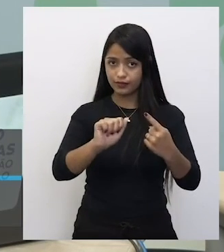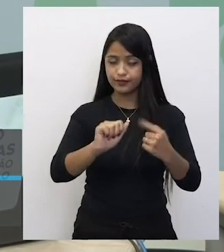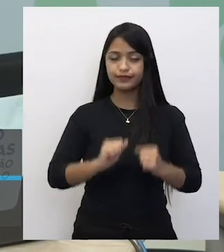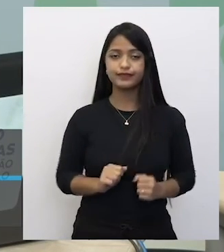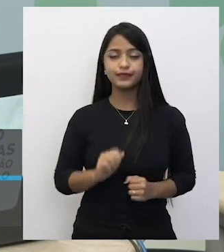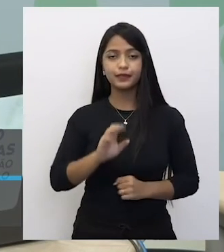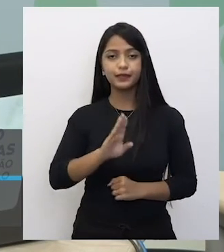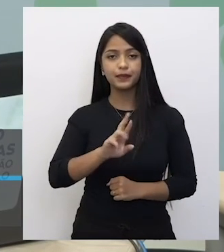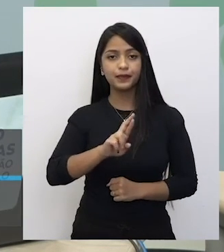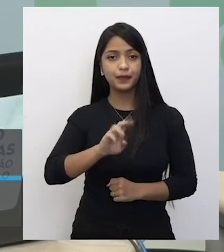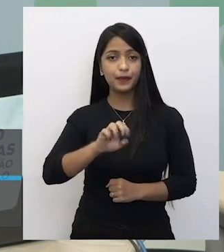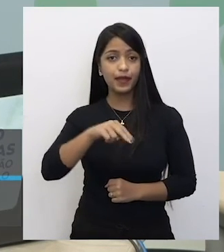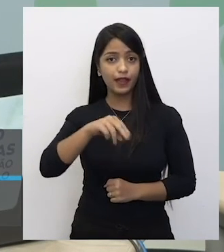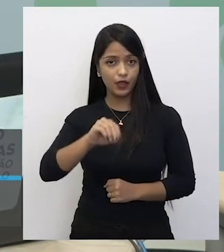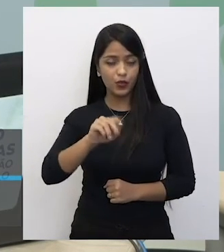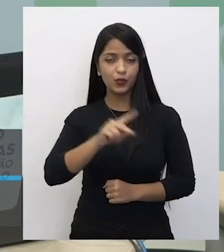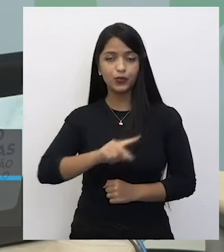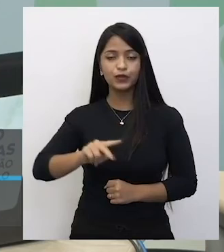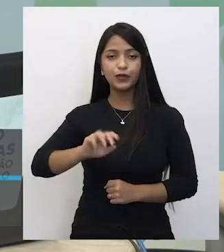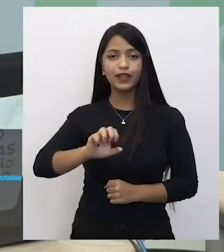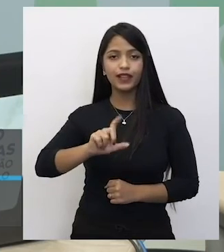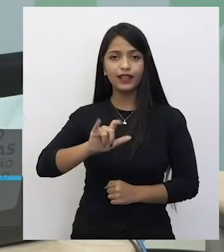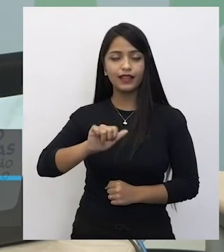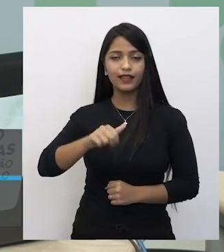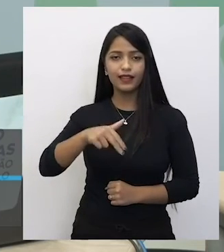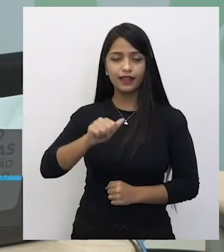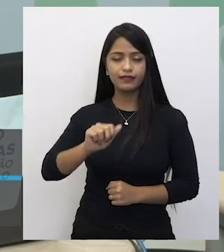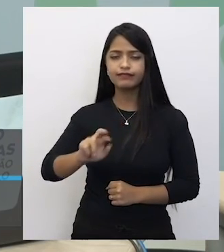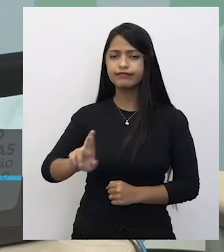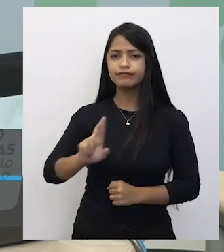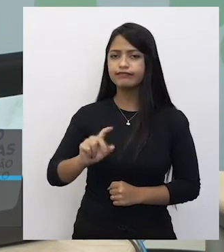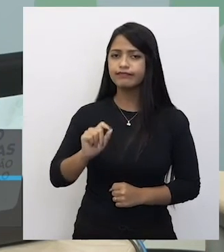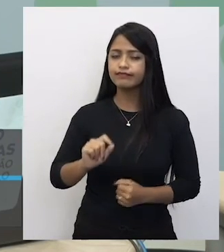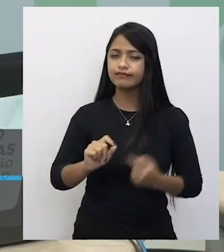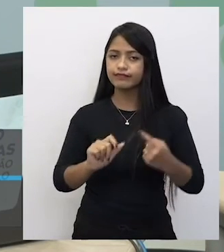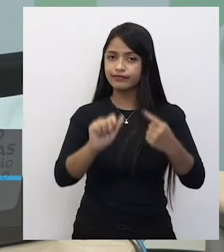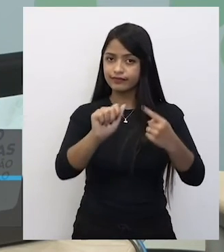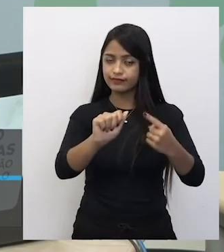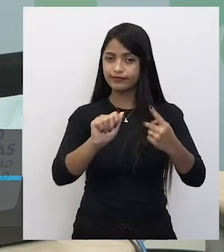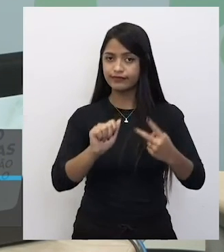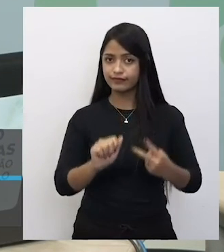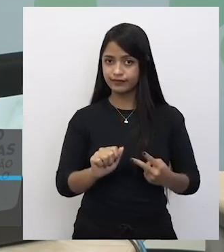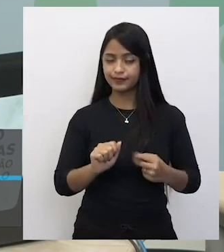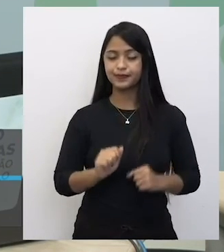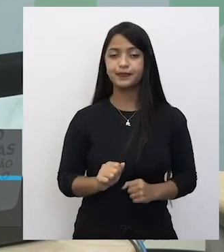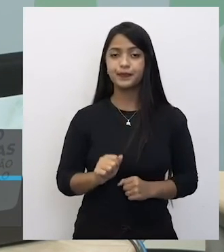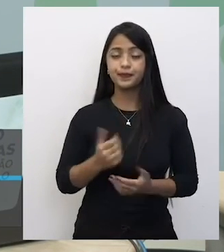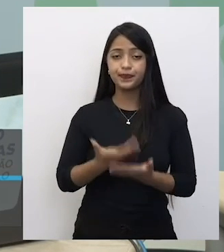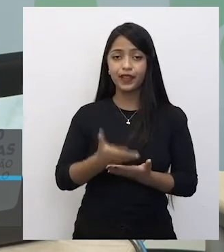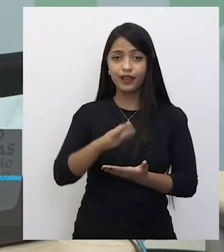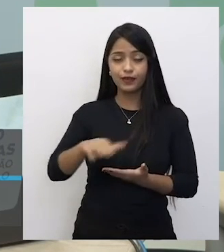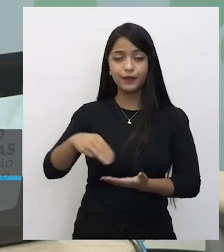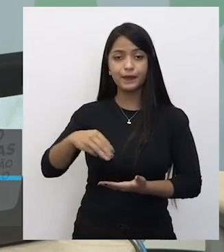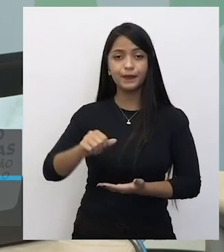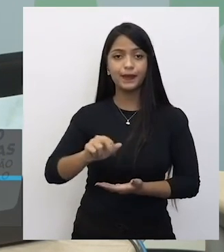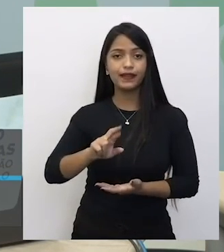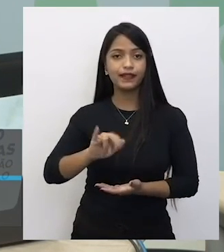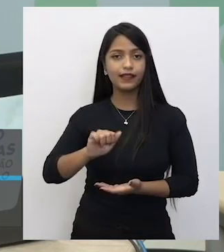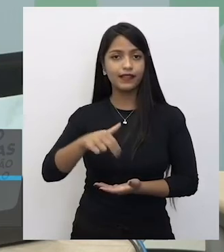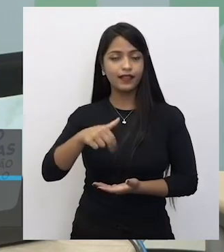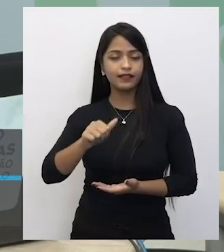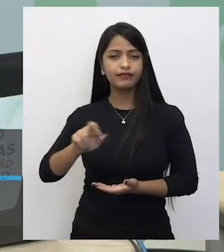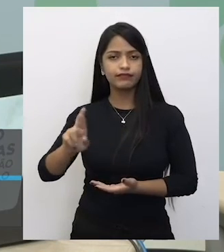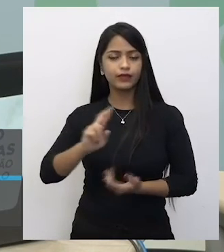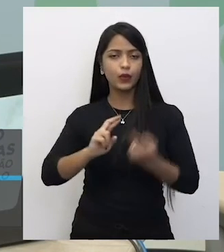Breno, pro Eliane, 1A, 2A. Aluna Mariana, pro Natália, 1A, 2A.